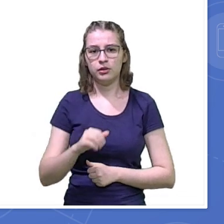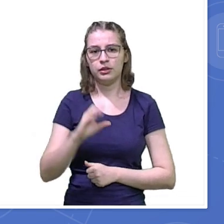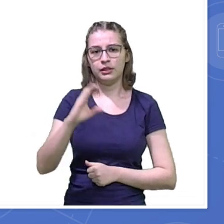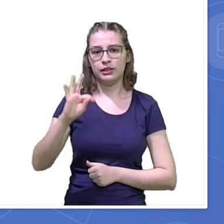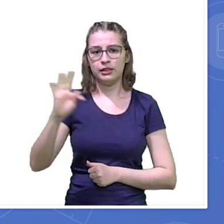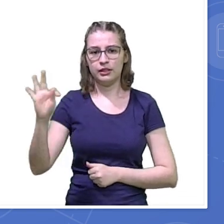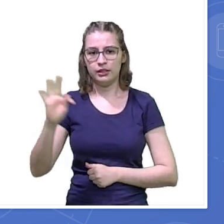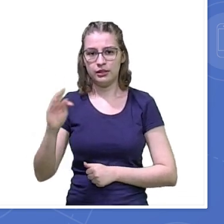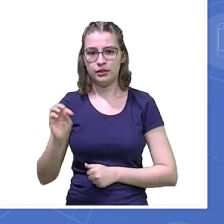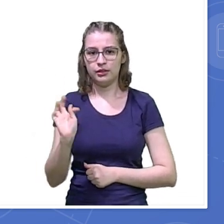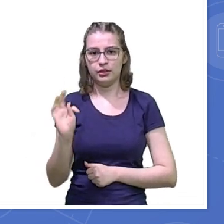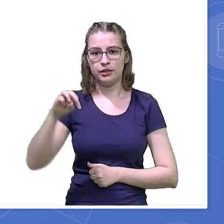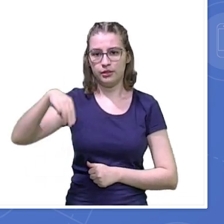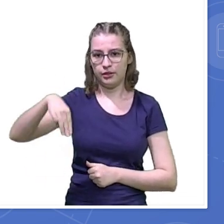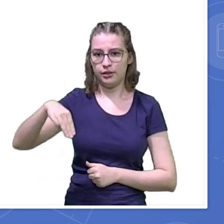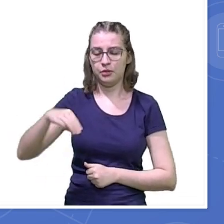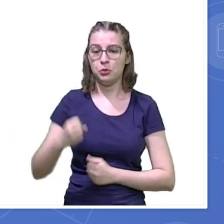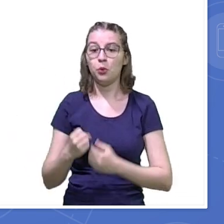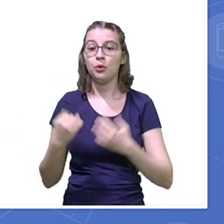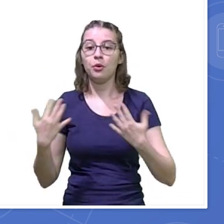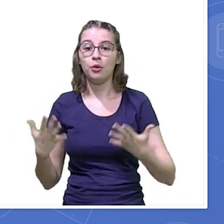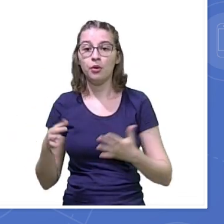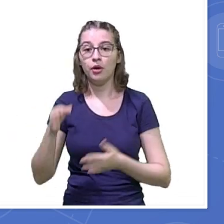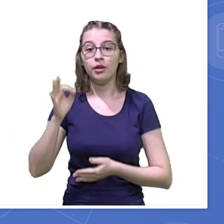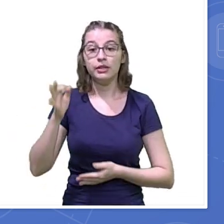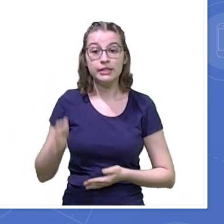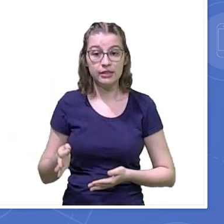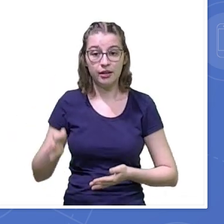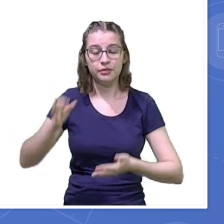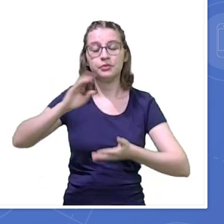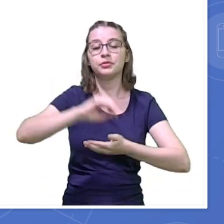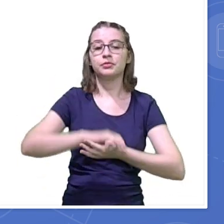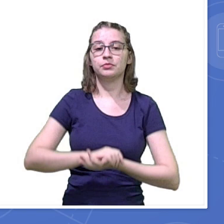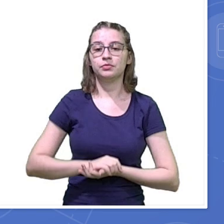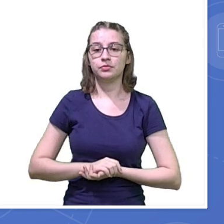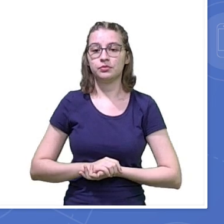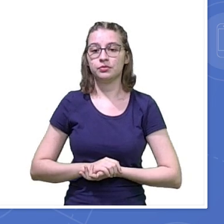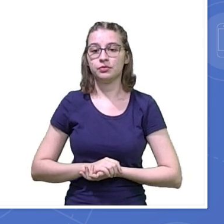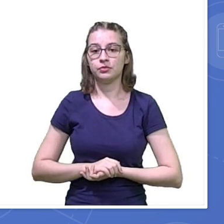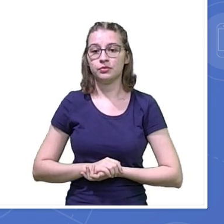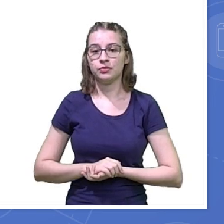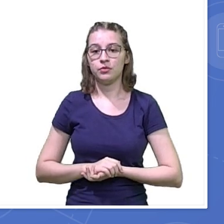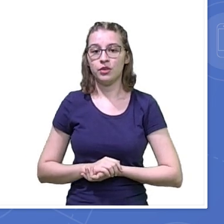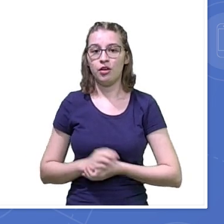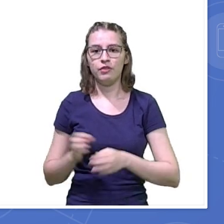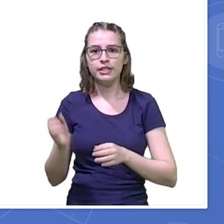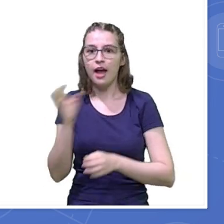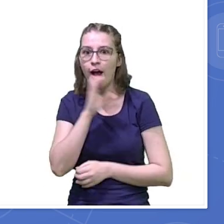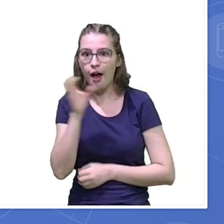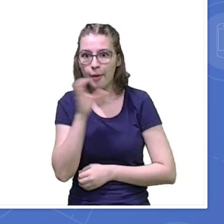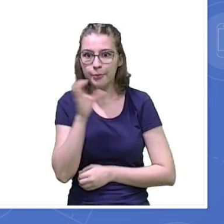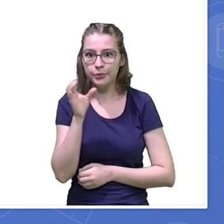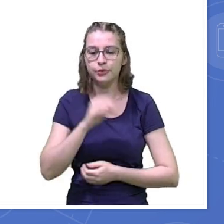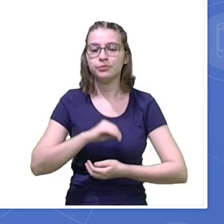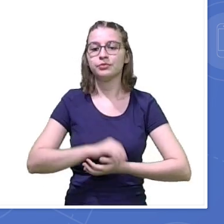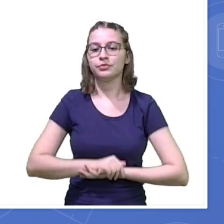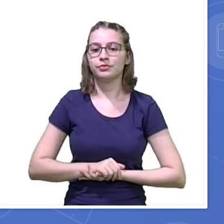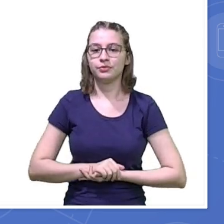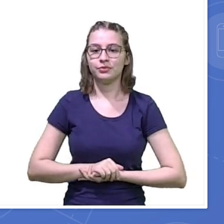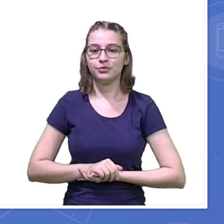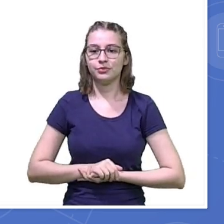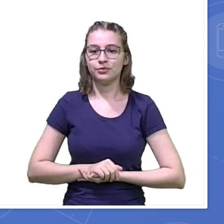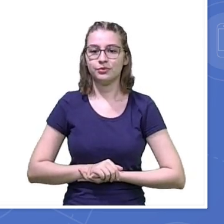Tordesilhas. Ou letra D, Tratado de Madeira. Eu não vou dar nem um minuto para vocês responderem isso aí, tá? Já vou voltar logo daqui a pouco. Valendo!